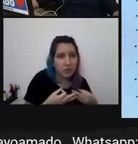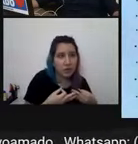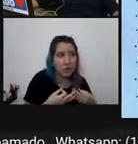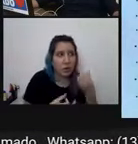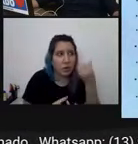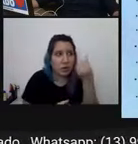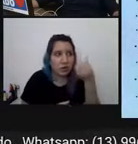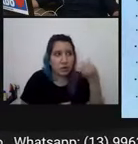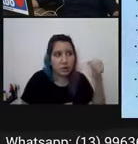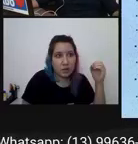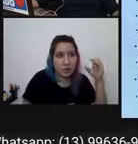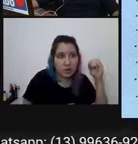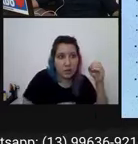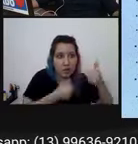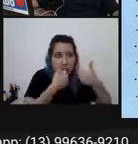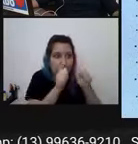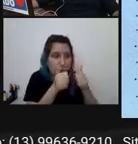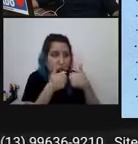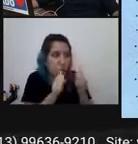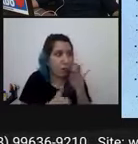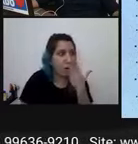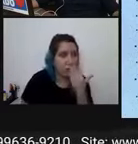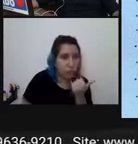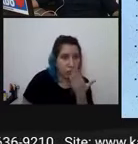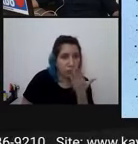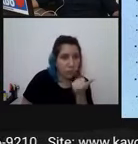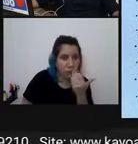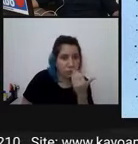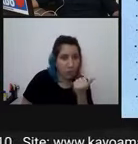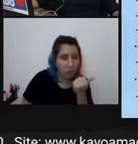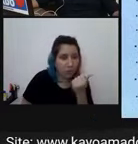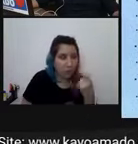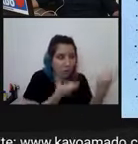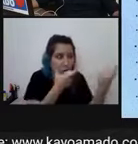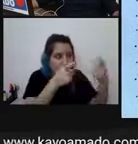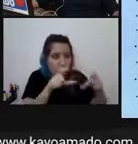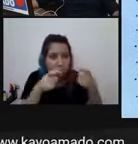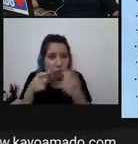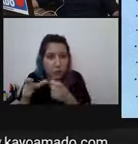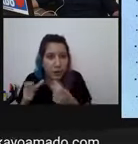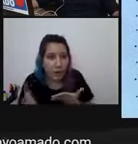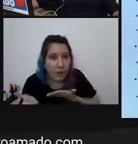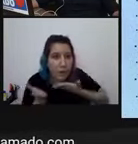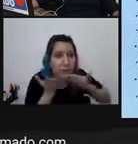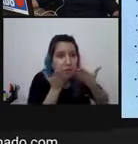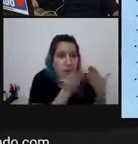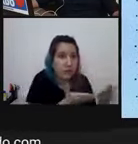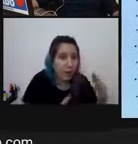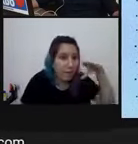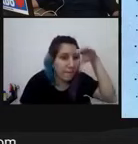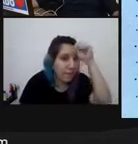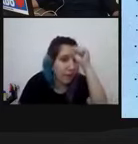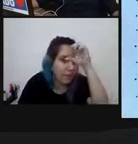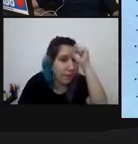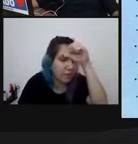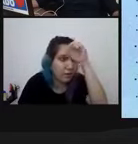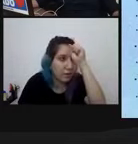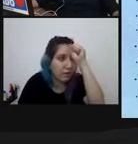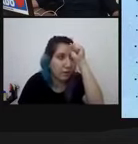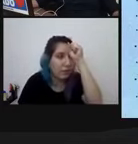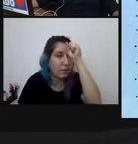consumindo artesanato, alimentação, meio de hospedagem. Então, a gente está procurando o caminho, né, Caio, para a gente quebrar a questão